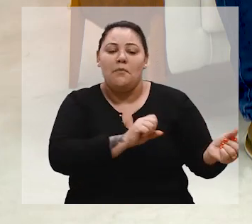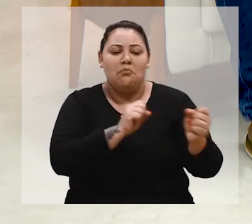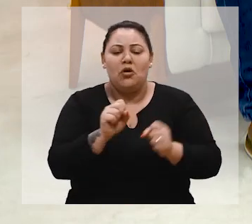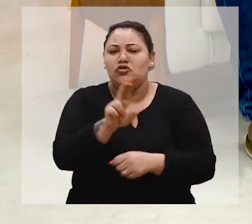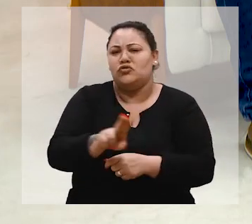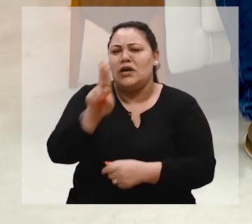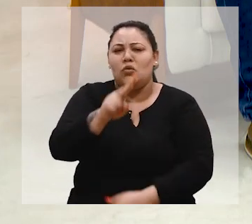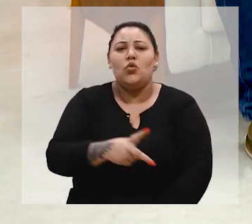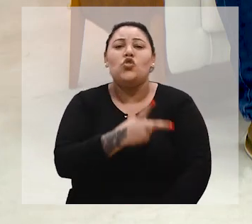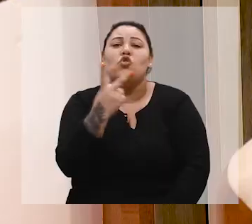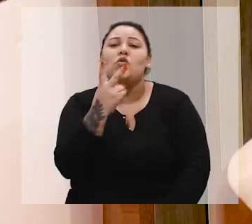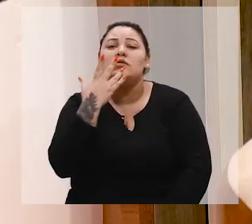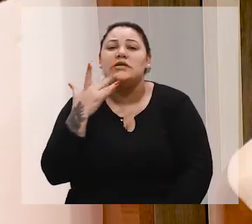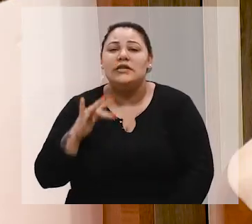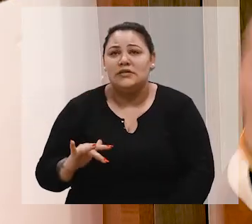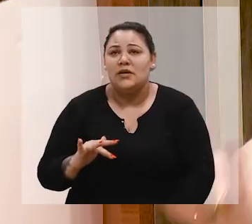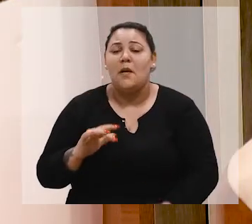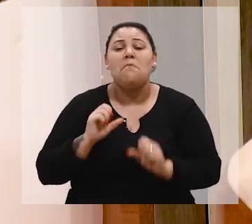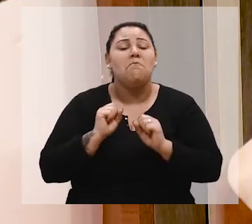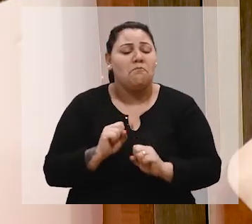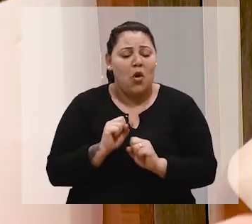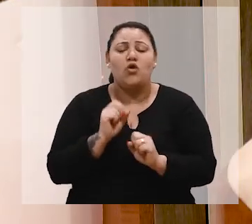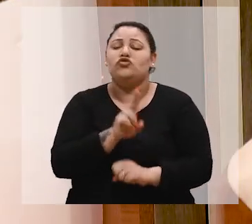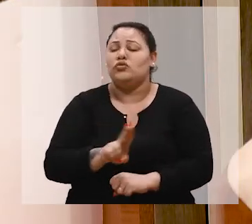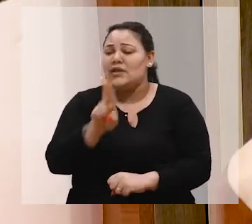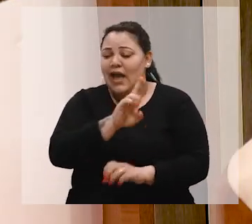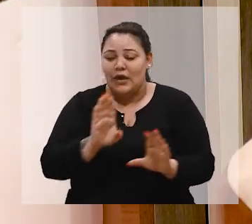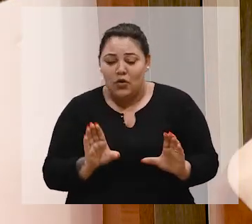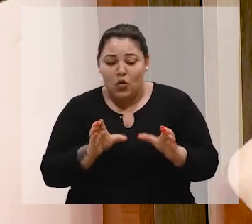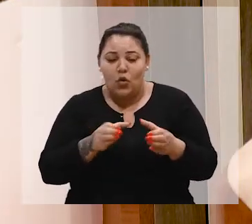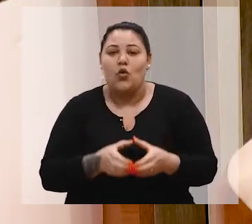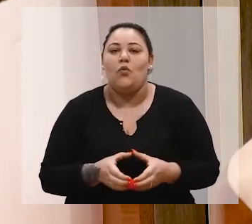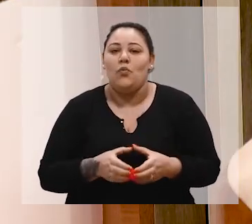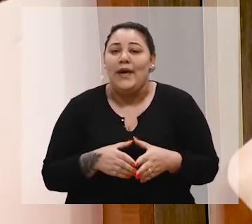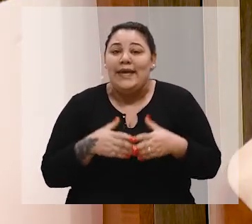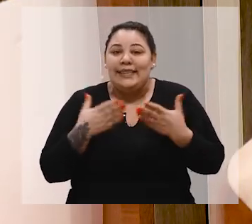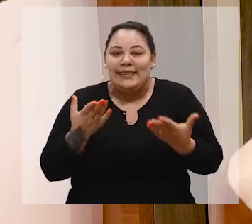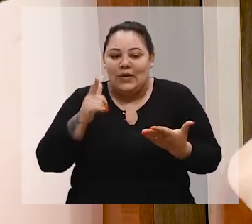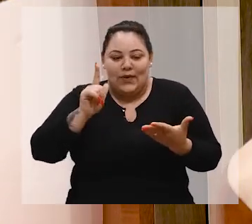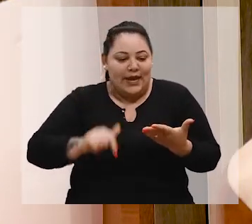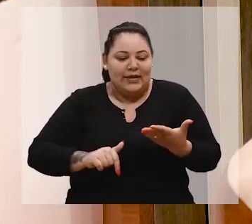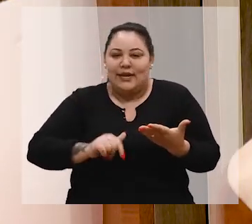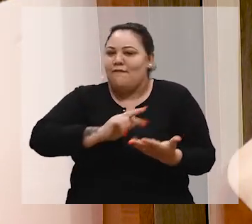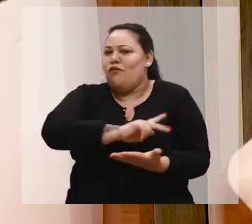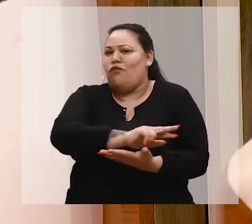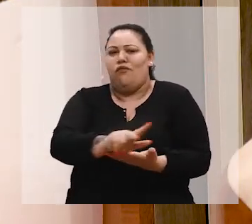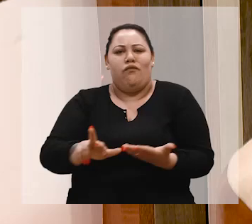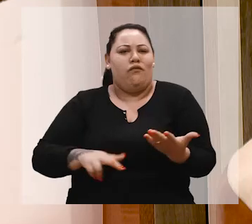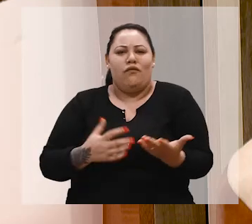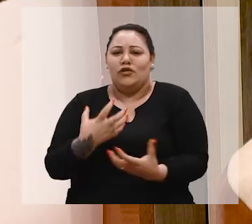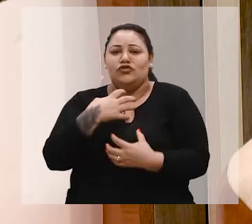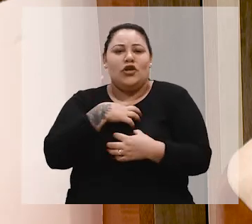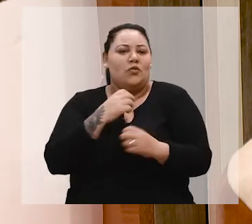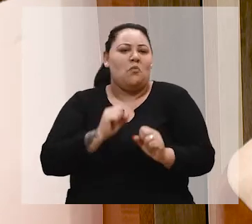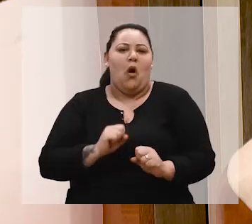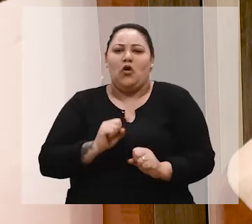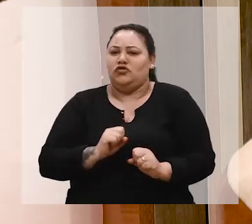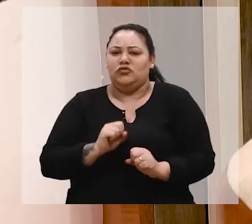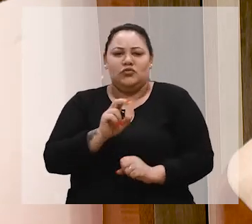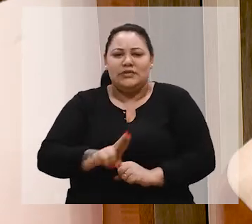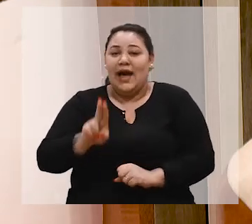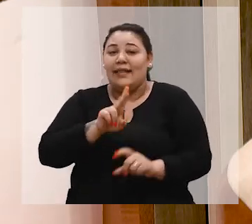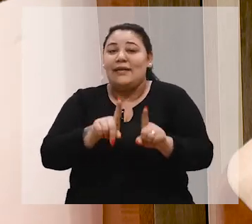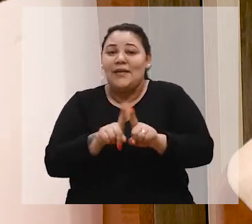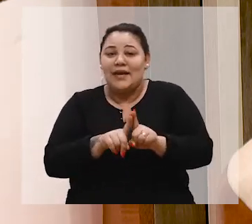usado 2 crianças. Pode ser usado em grupo. Então, a forma como ele pode ser usado, ela é muito